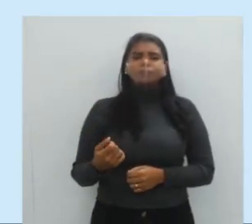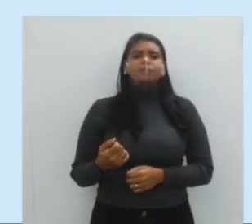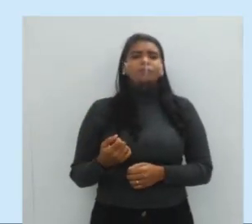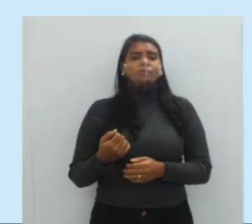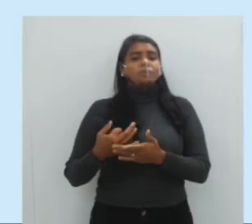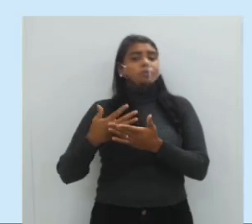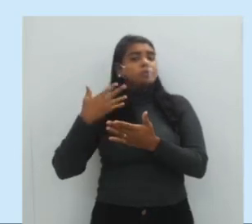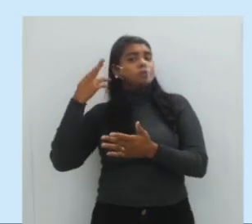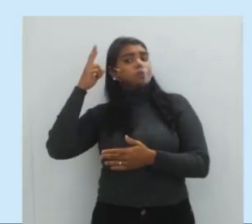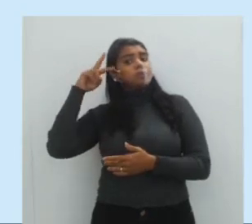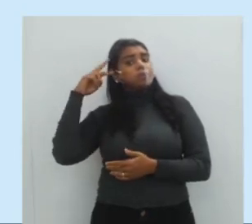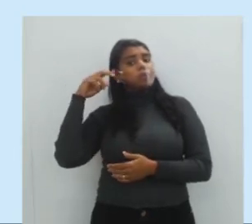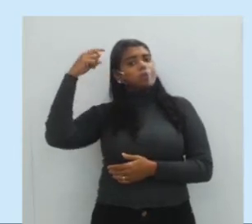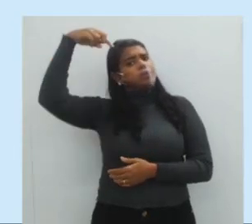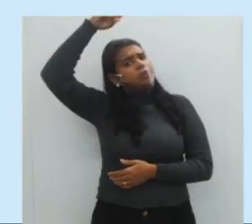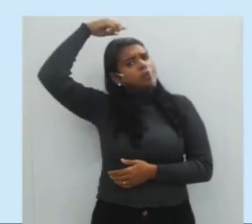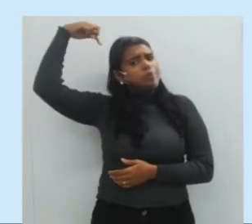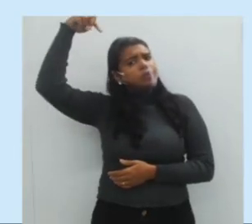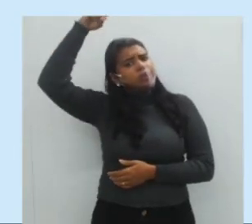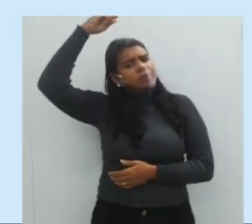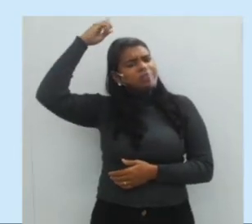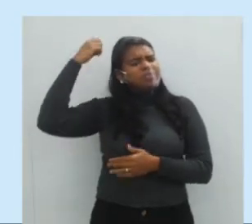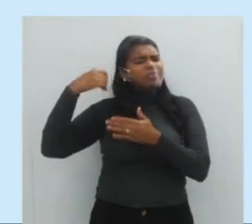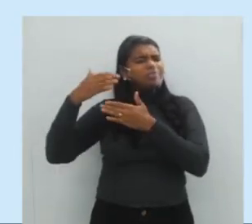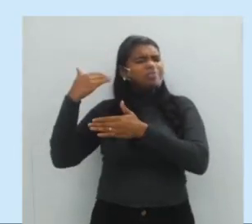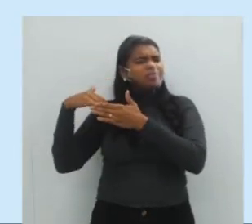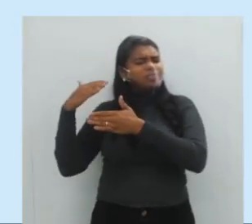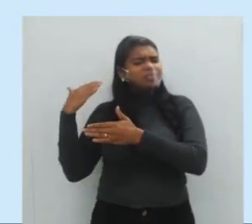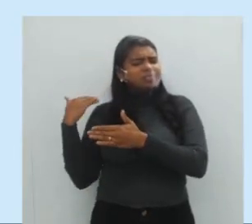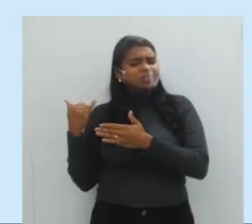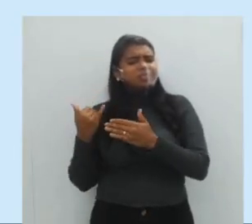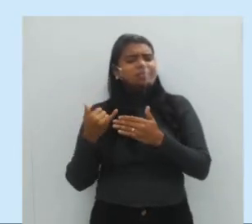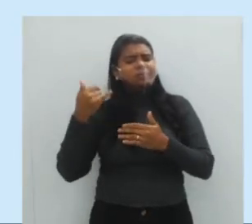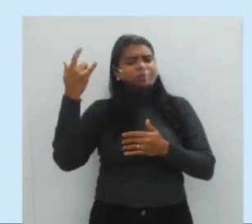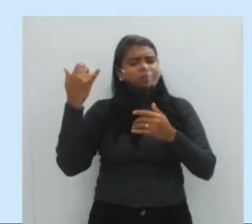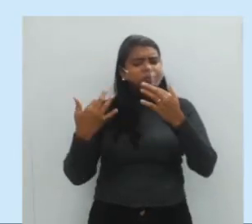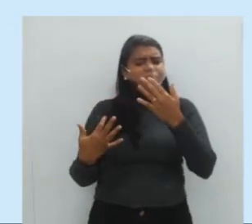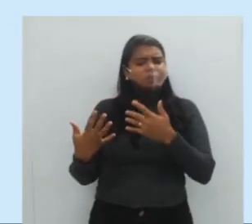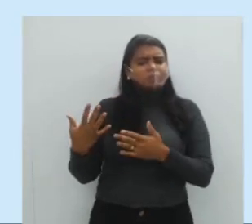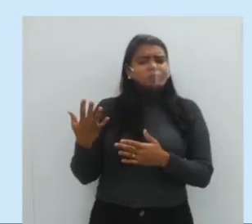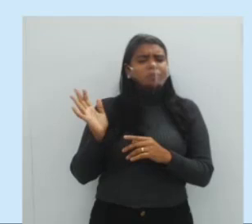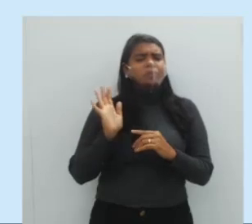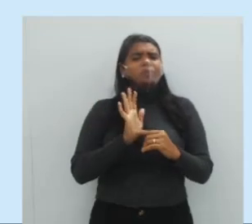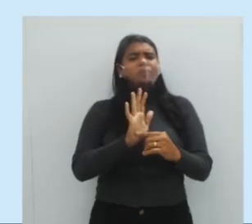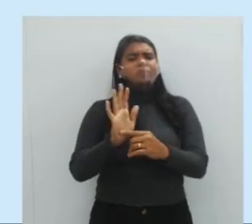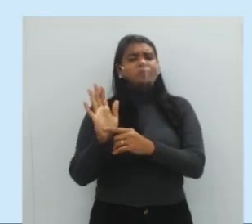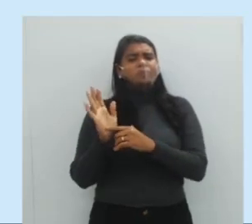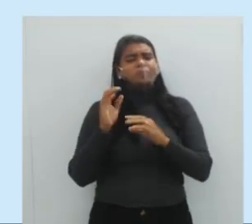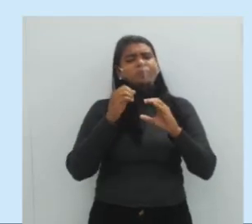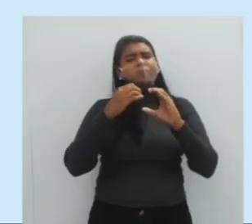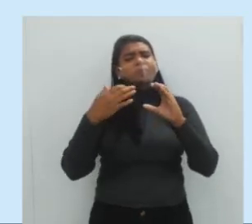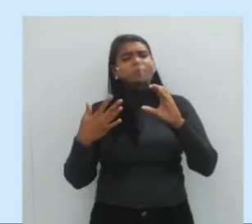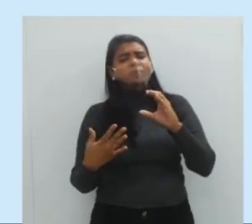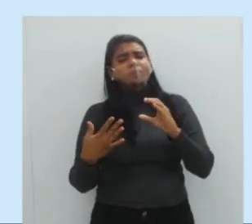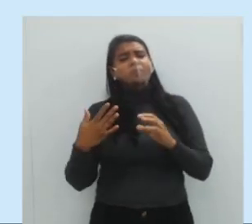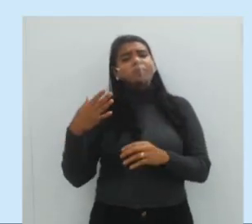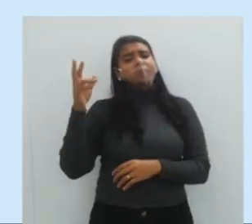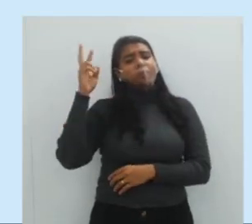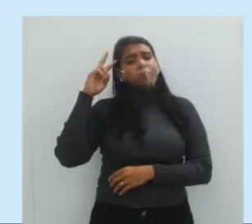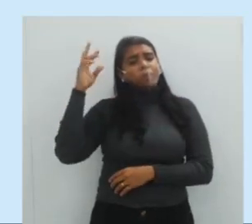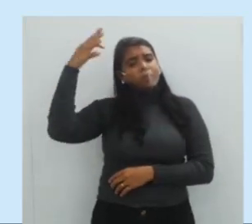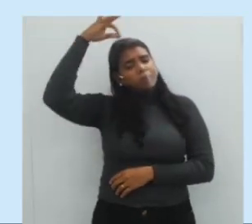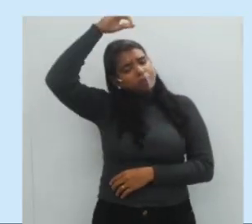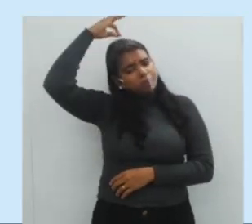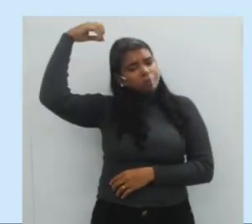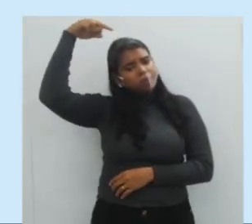tradições, simbolismos e histórias sagradas. Esses símbolos, essas narrativas, essas histórias